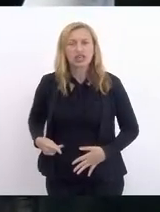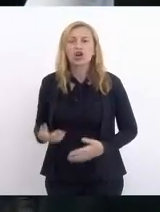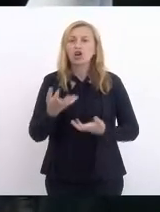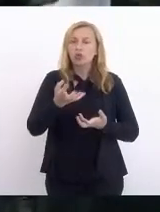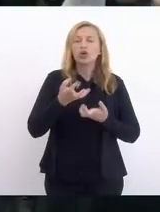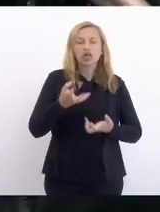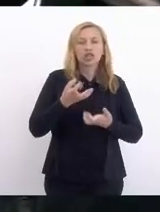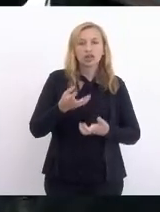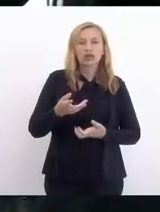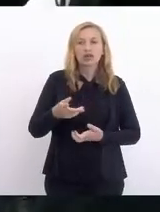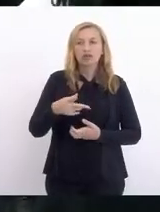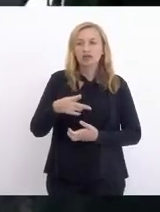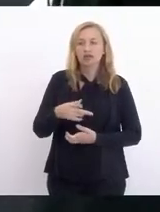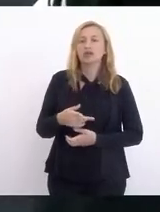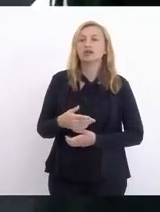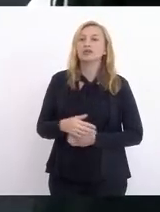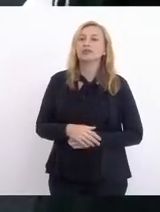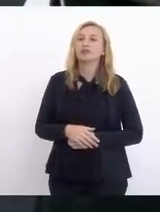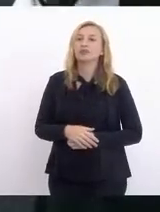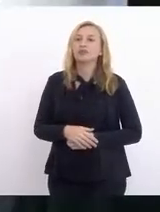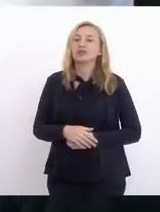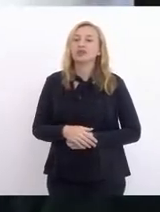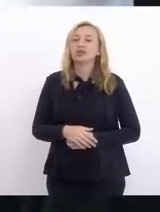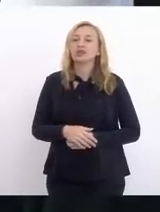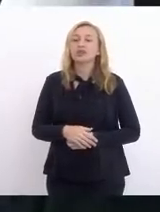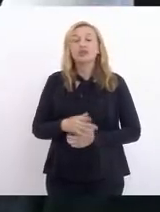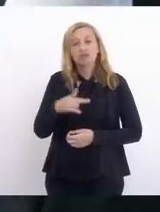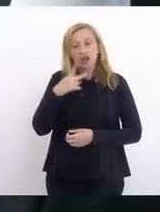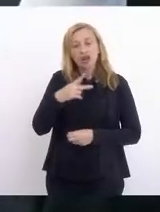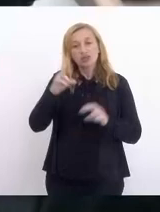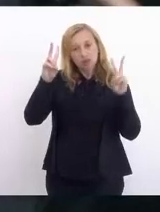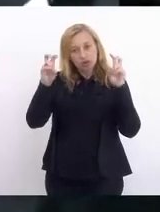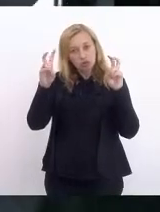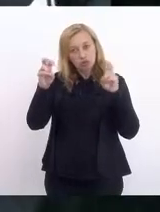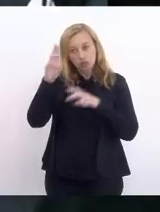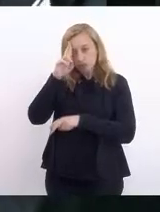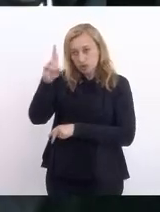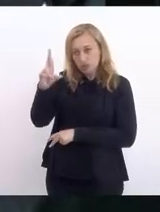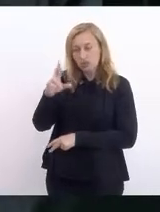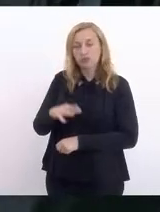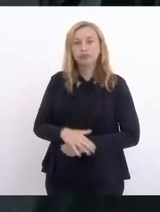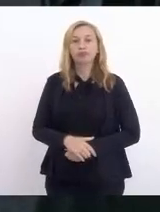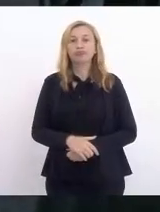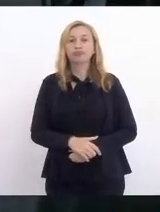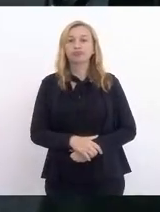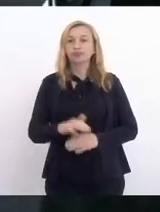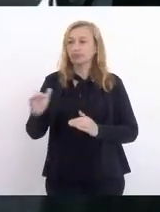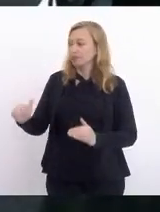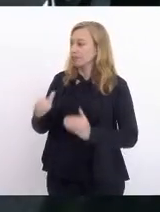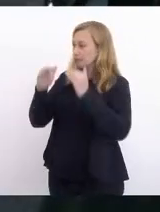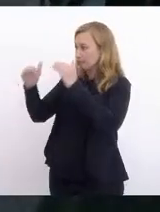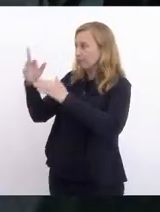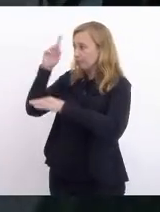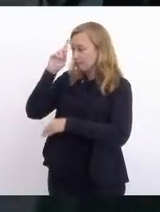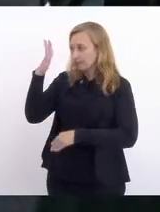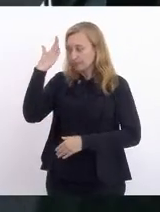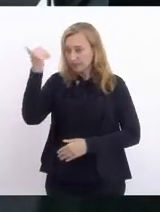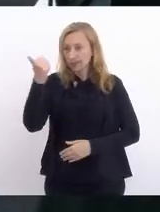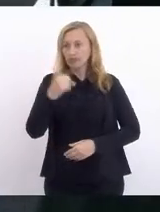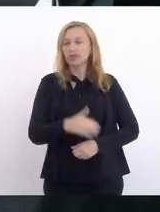levantar com vossa excelência a seguinte questão como vossa excelência sabe